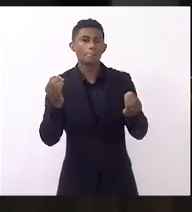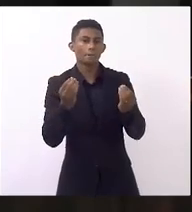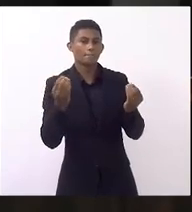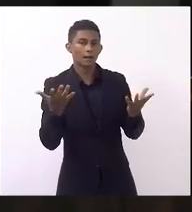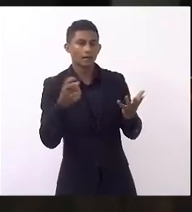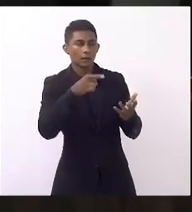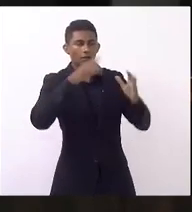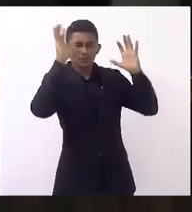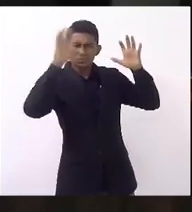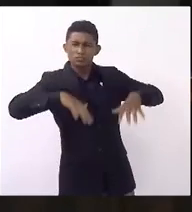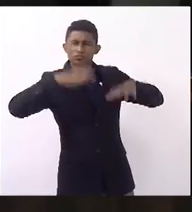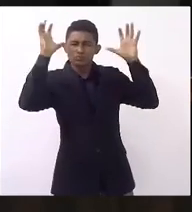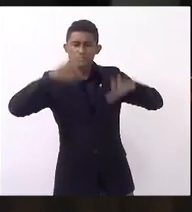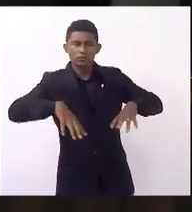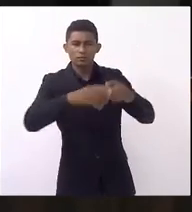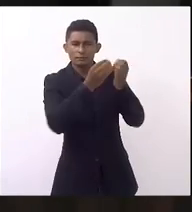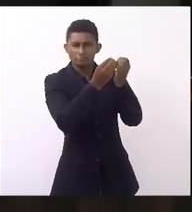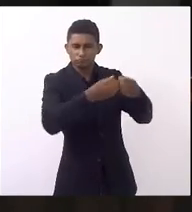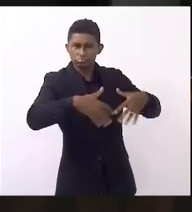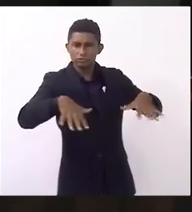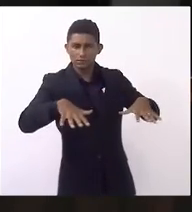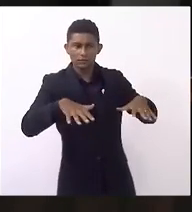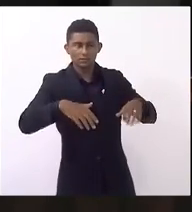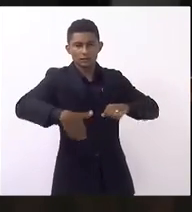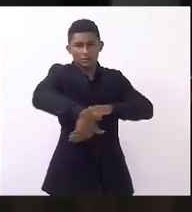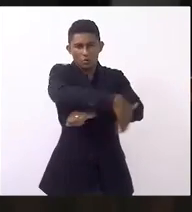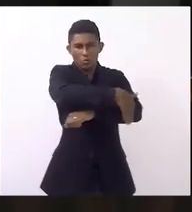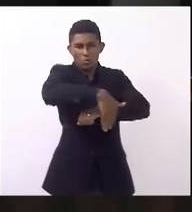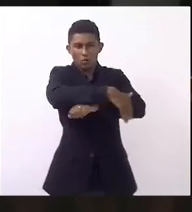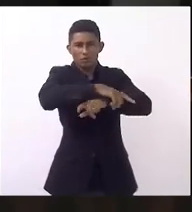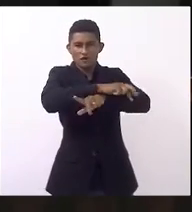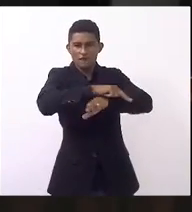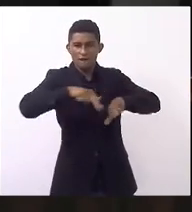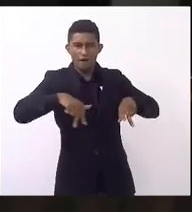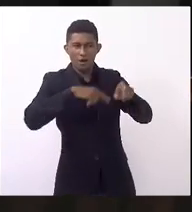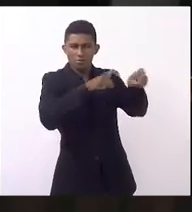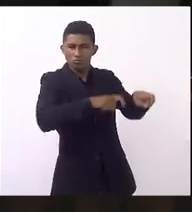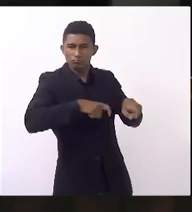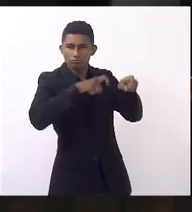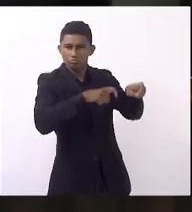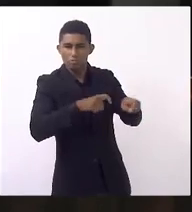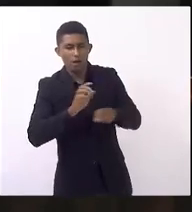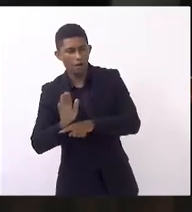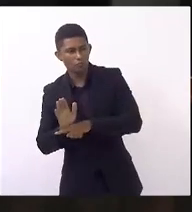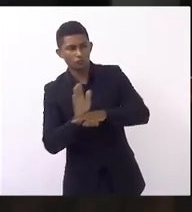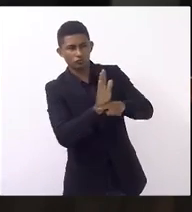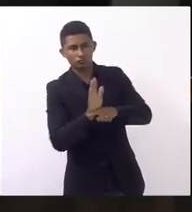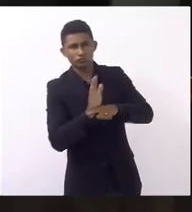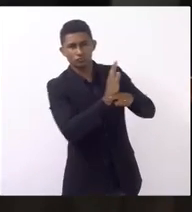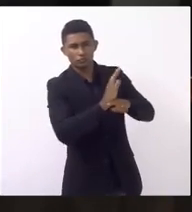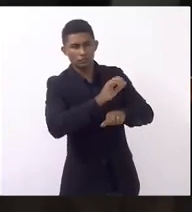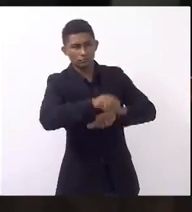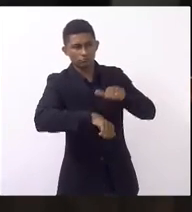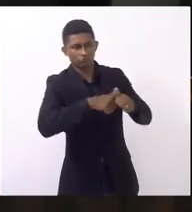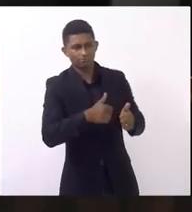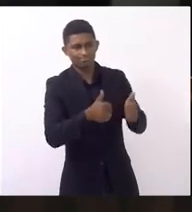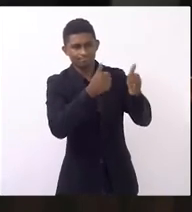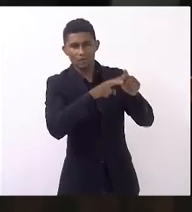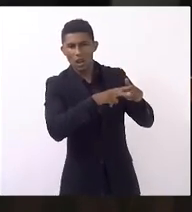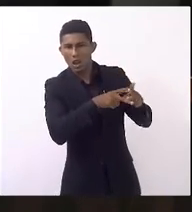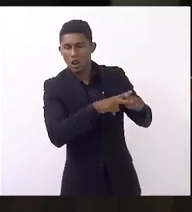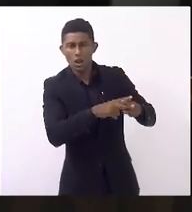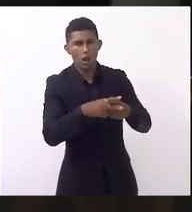que a chuva fez nas estradas rurais do município de Angra dos Reis. Também agradecer ao